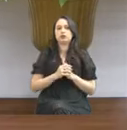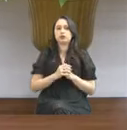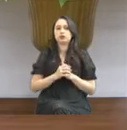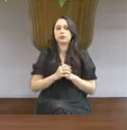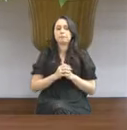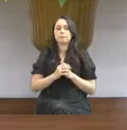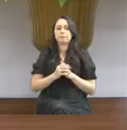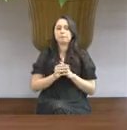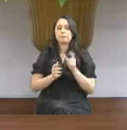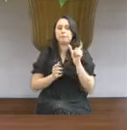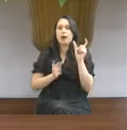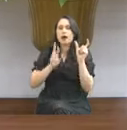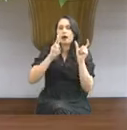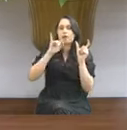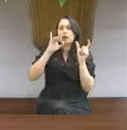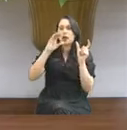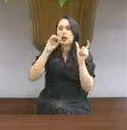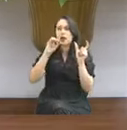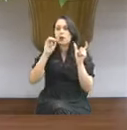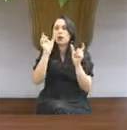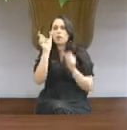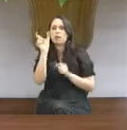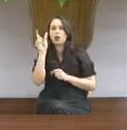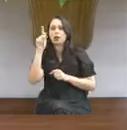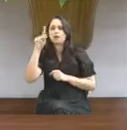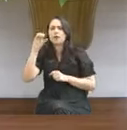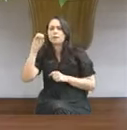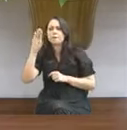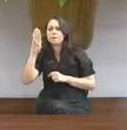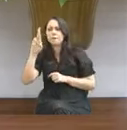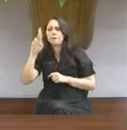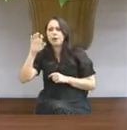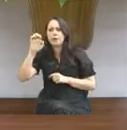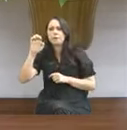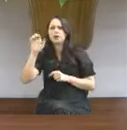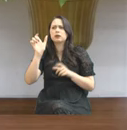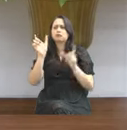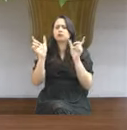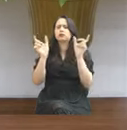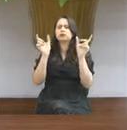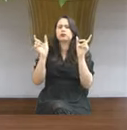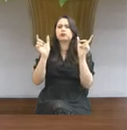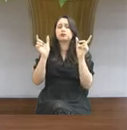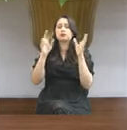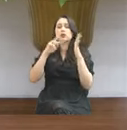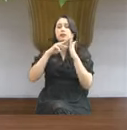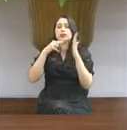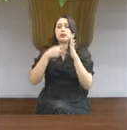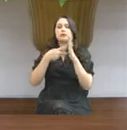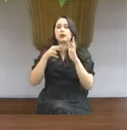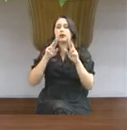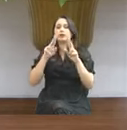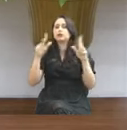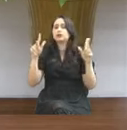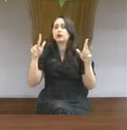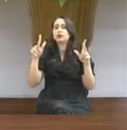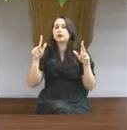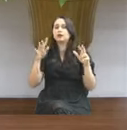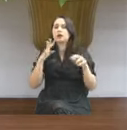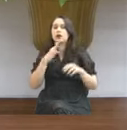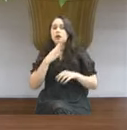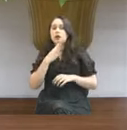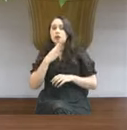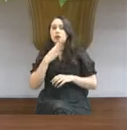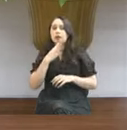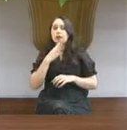A palavra conheço, no grego oida, que significa um conhecimento relacional. Ele conhece a